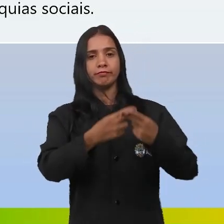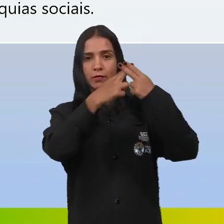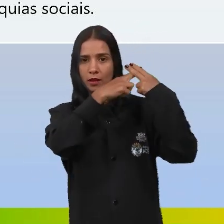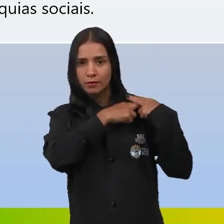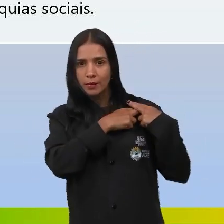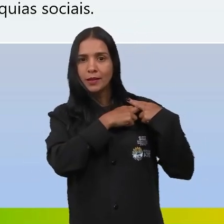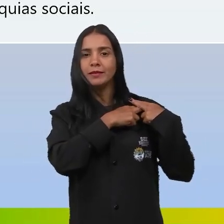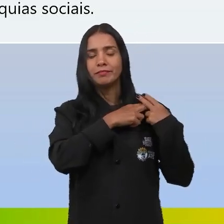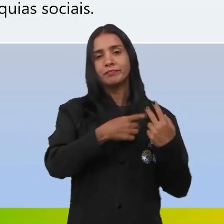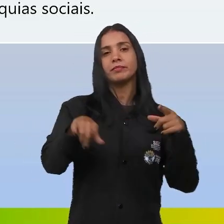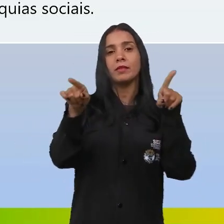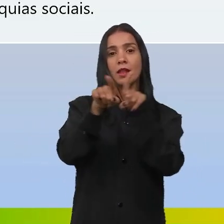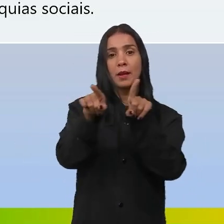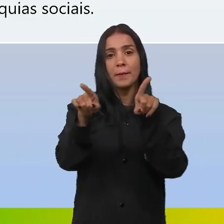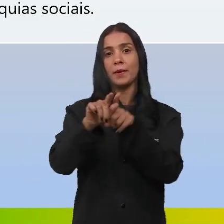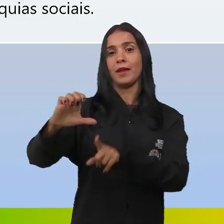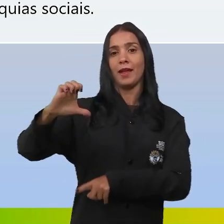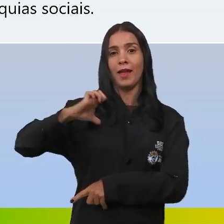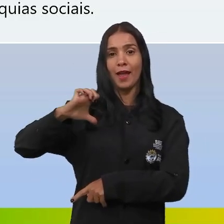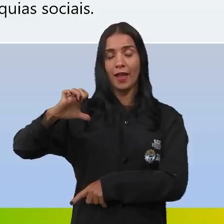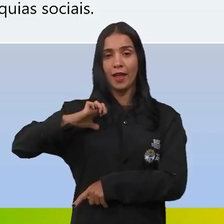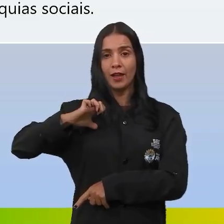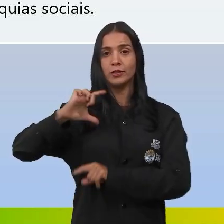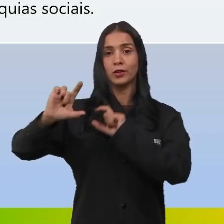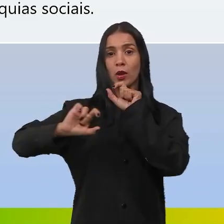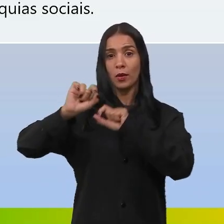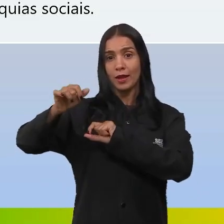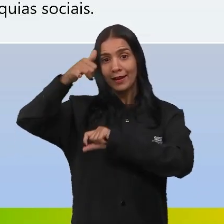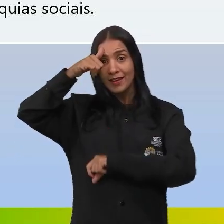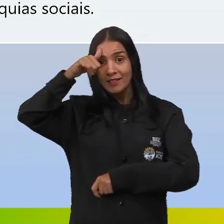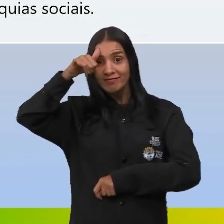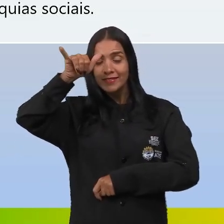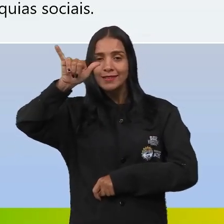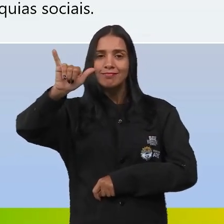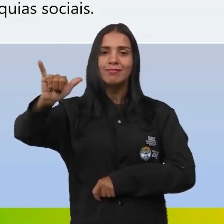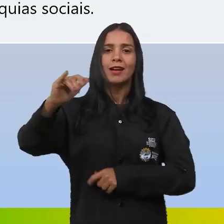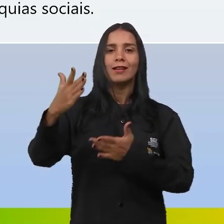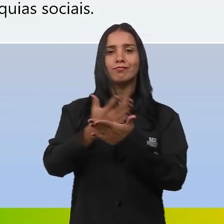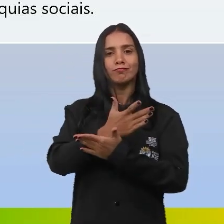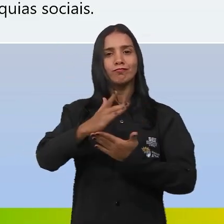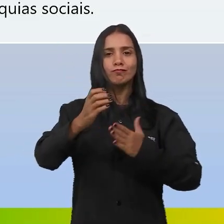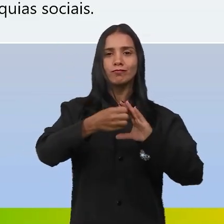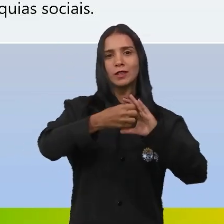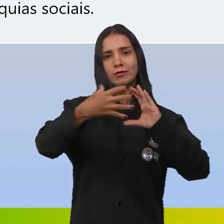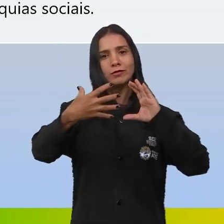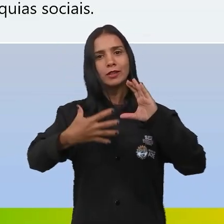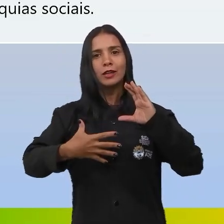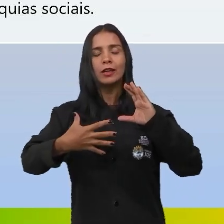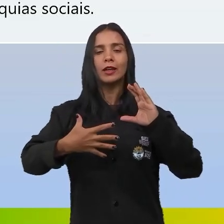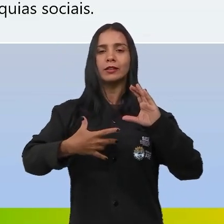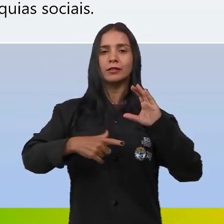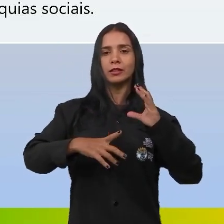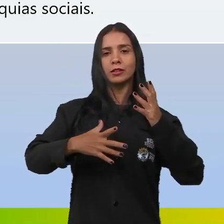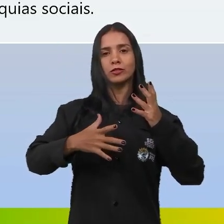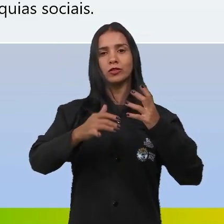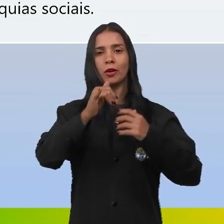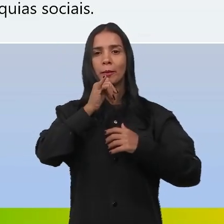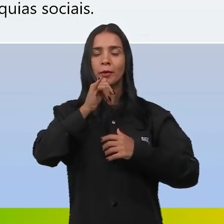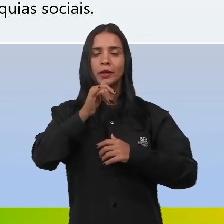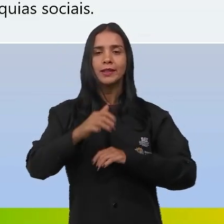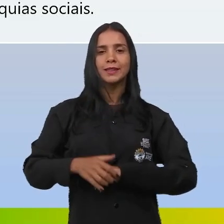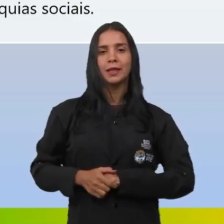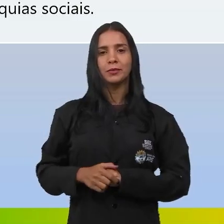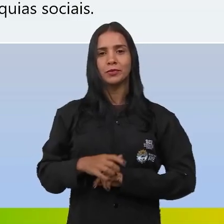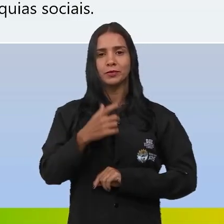ética cênica, que é evitar os estereótipos na expressão corporal, como, por exemplo, vamos